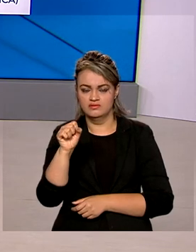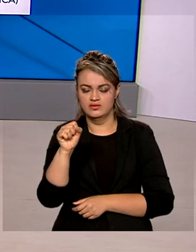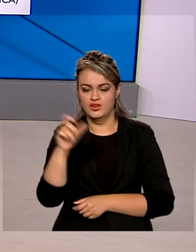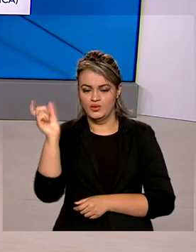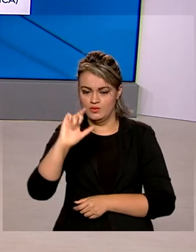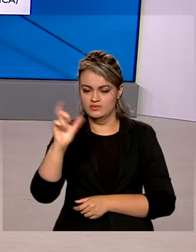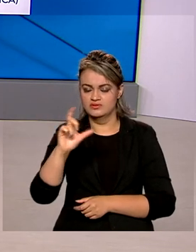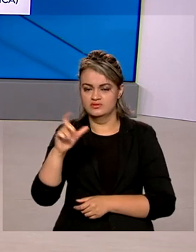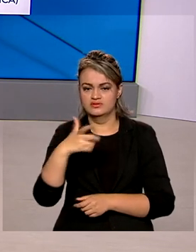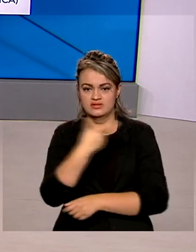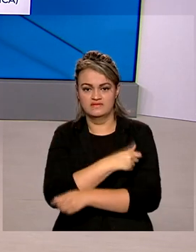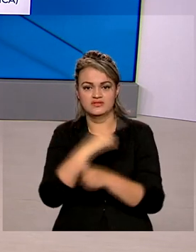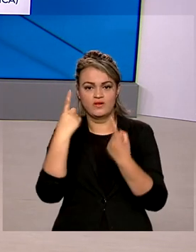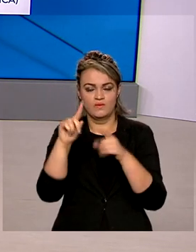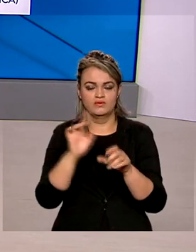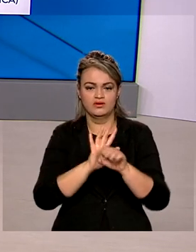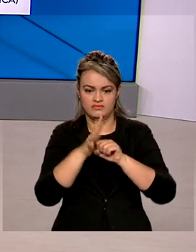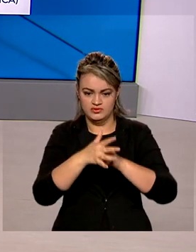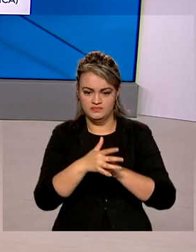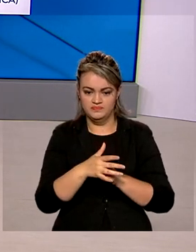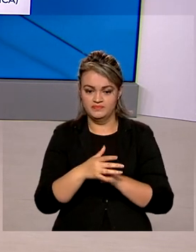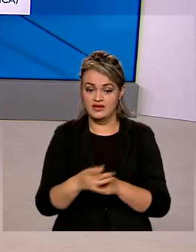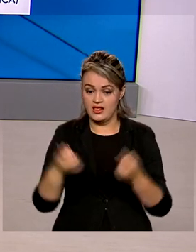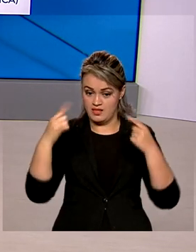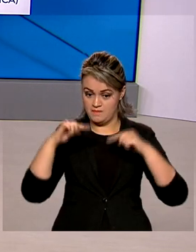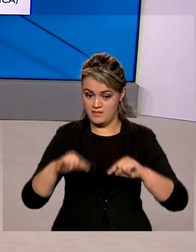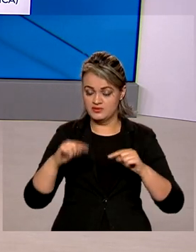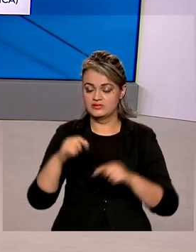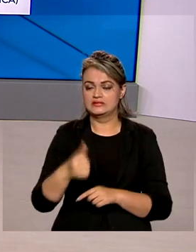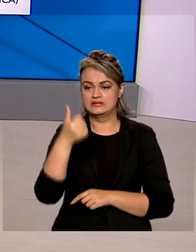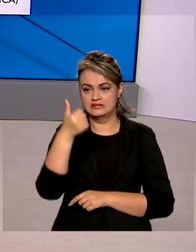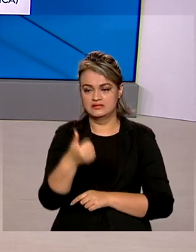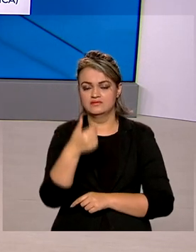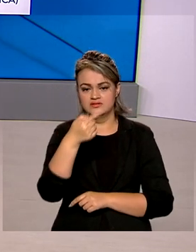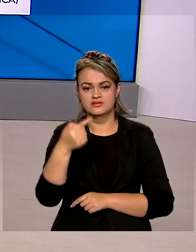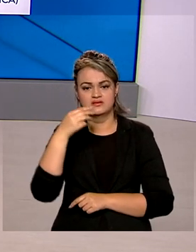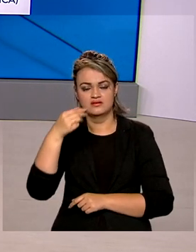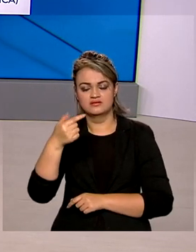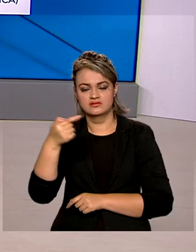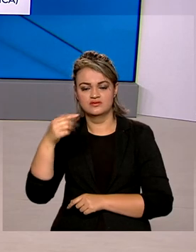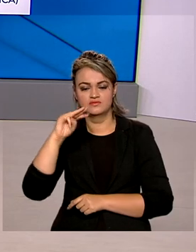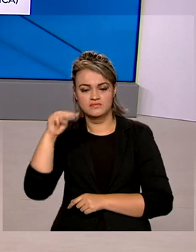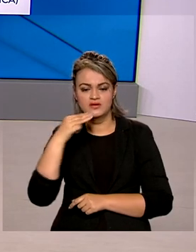147.335.318 doses de vacinas contra a Covid. Dessas doses,